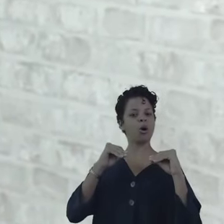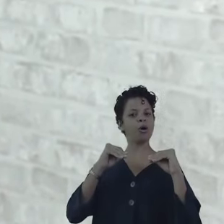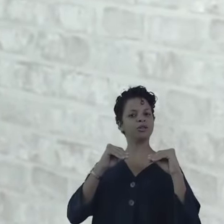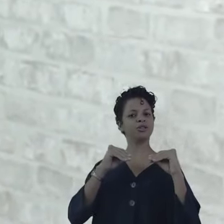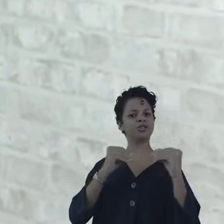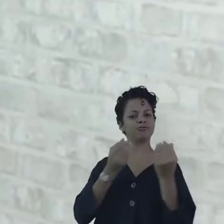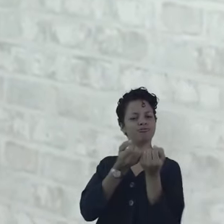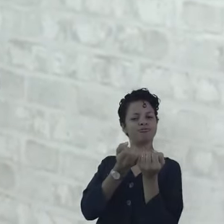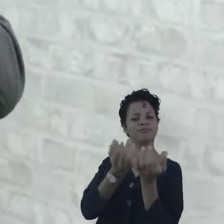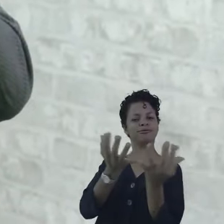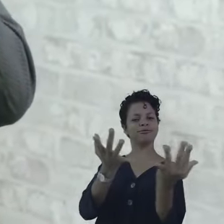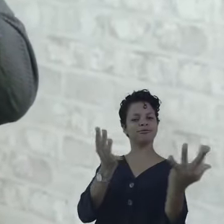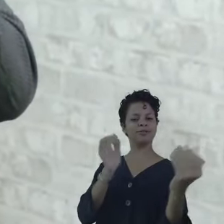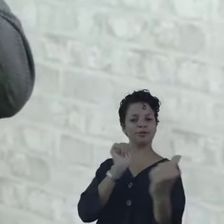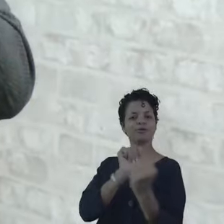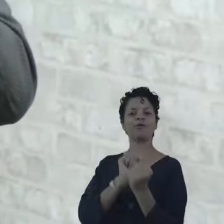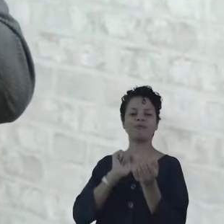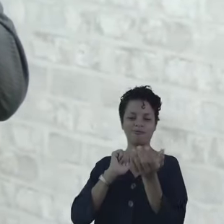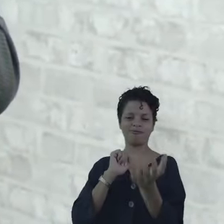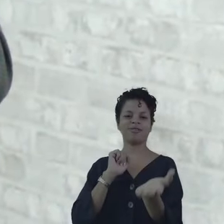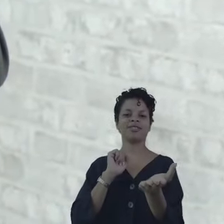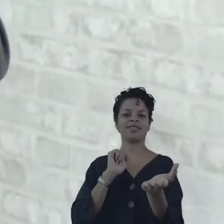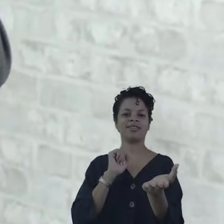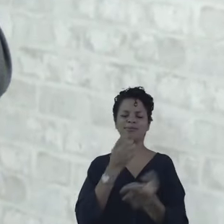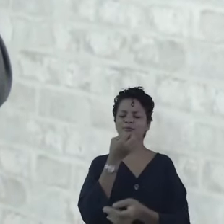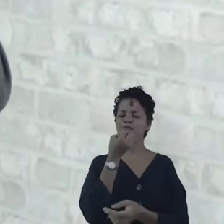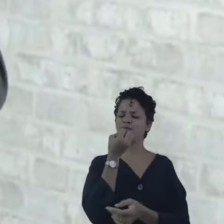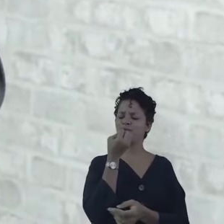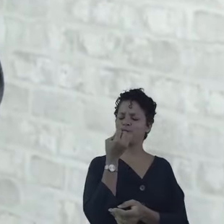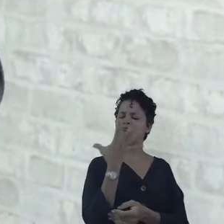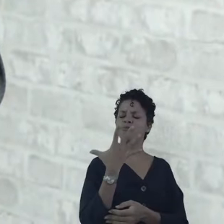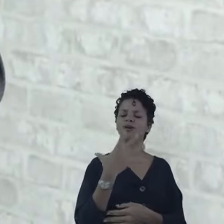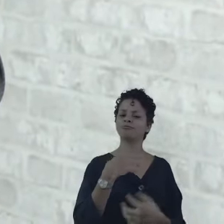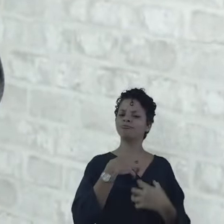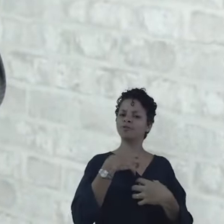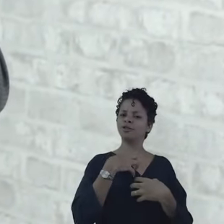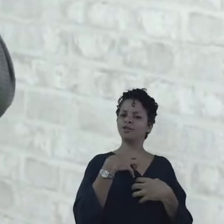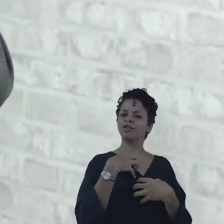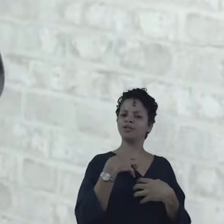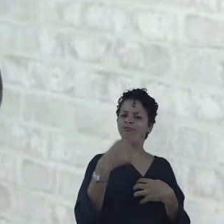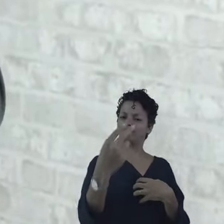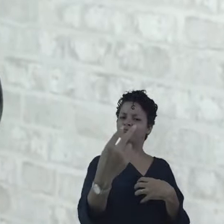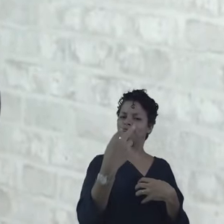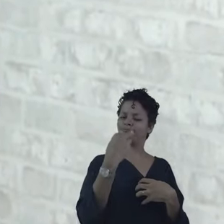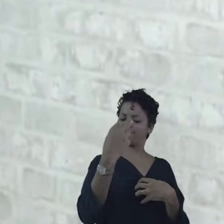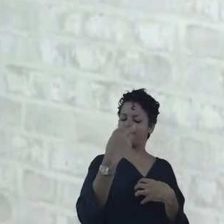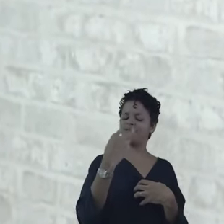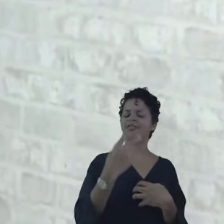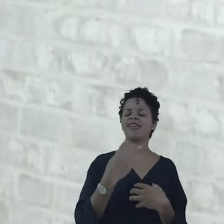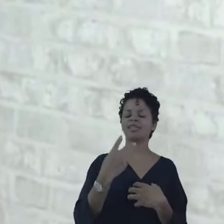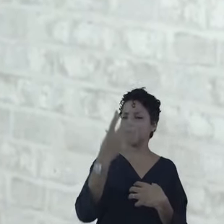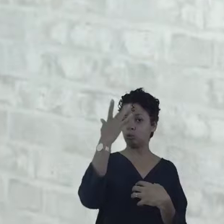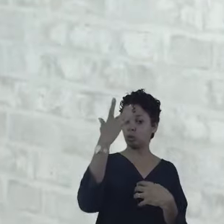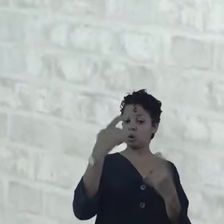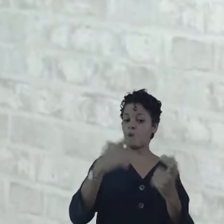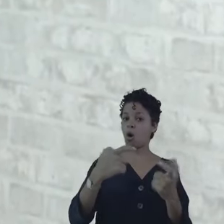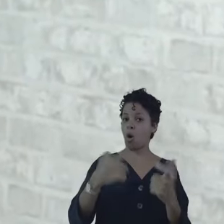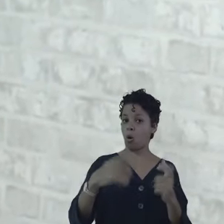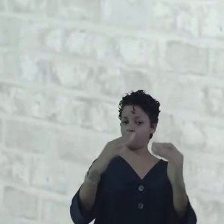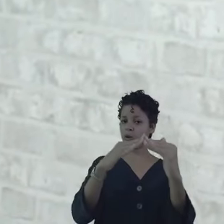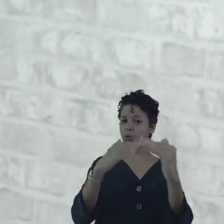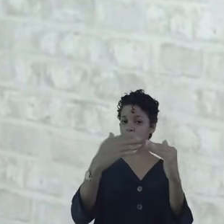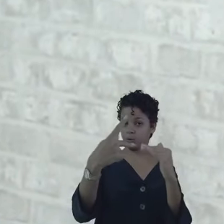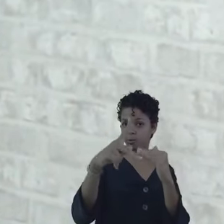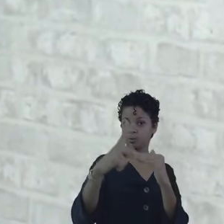também partilhar desse momento tão especial. É muito bom estar com você, estar aí, onde você estiver. Eu não sei a sua